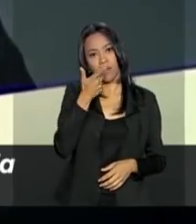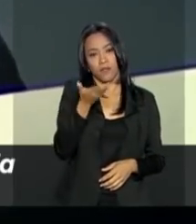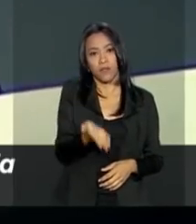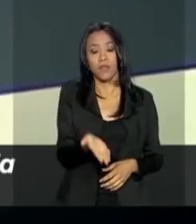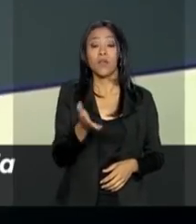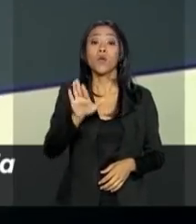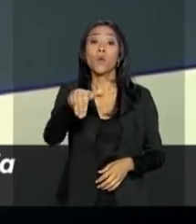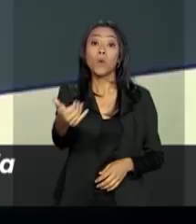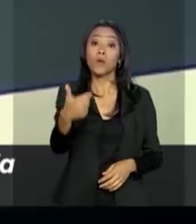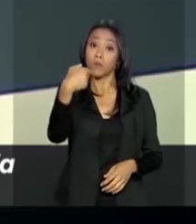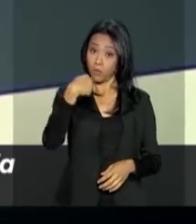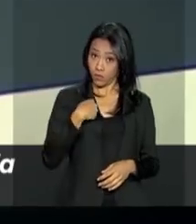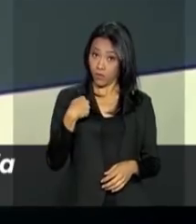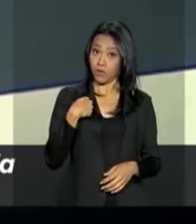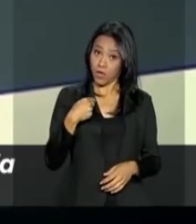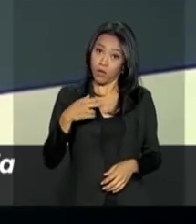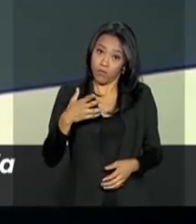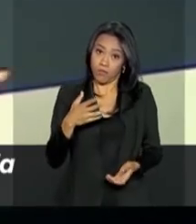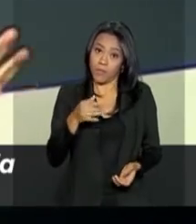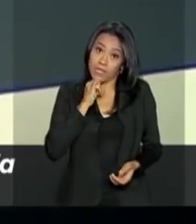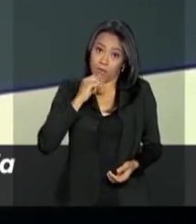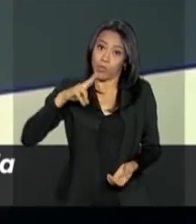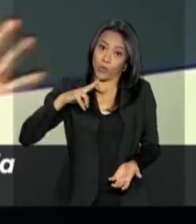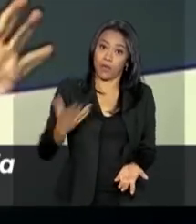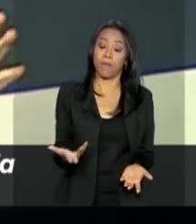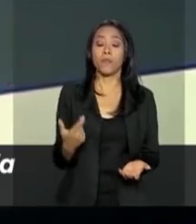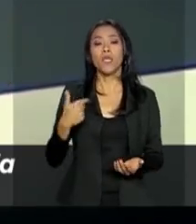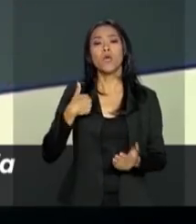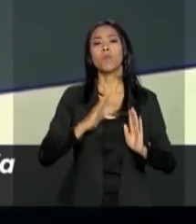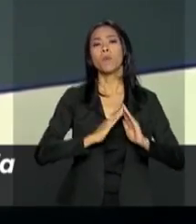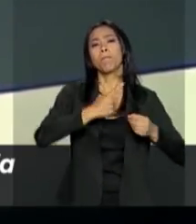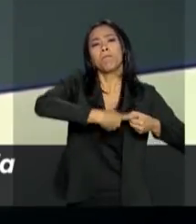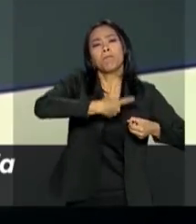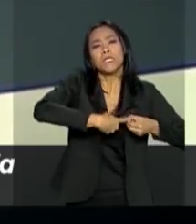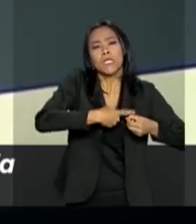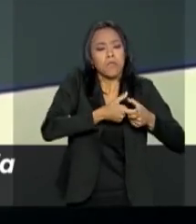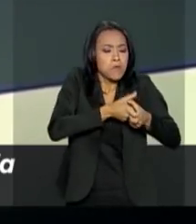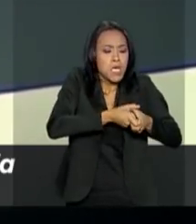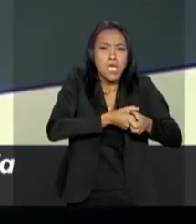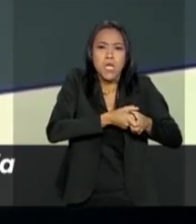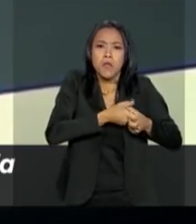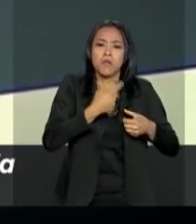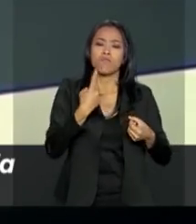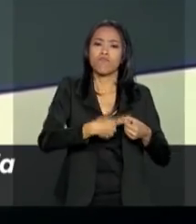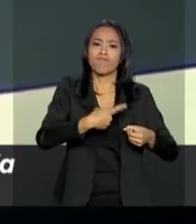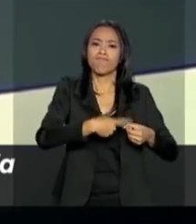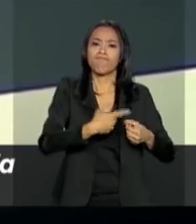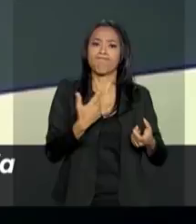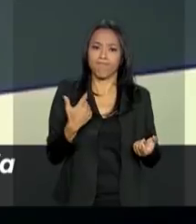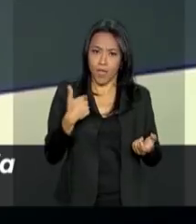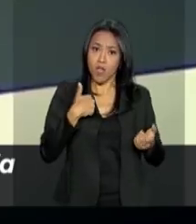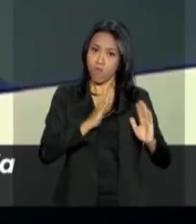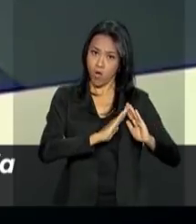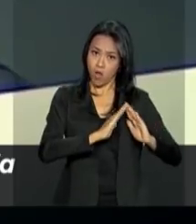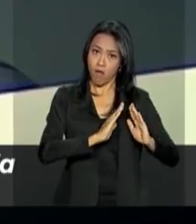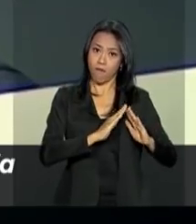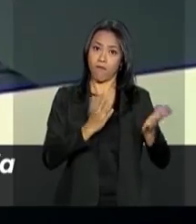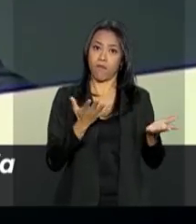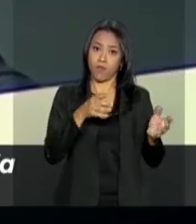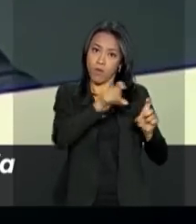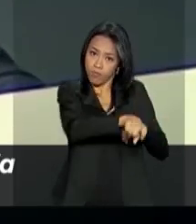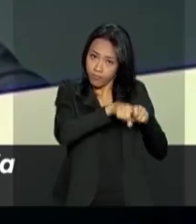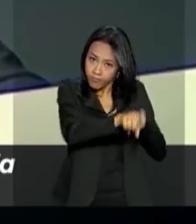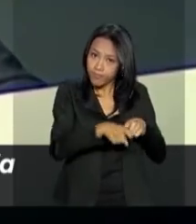permito um exemplo pessoal quando morando numa pequena cidade do interior e convenhamos demorava uma pequena chácara